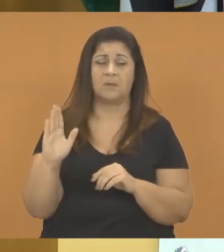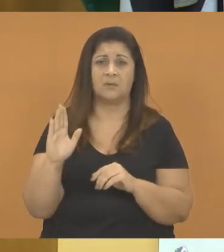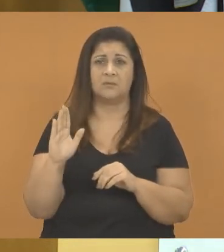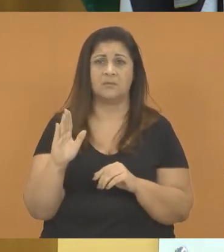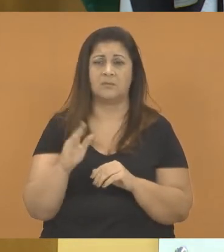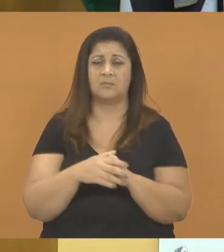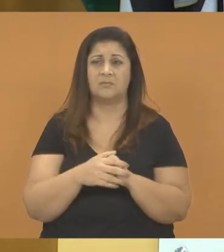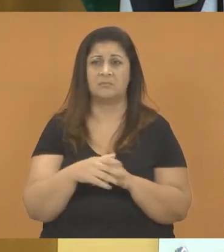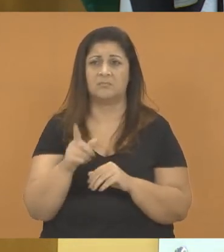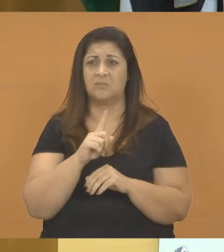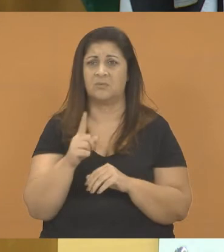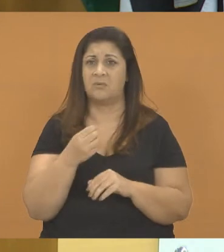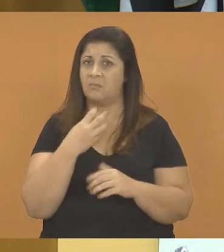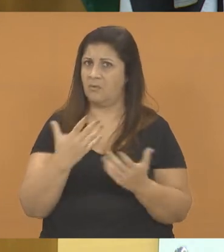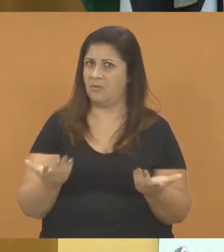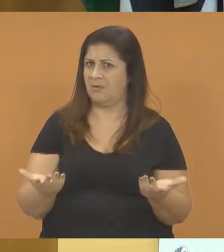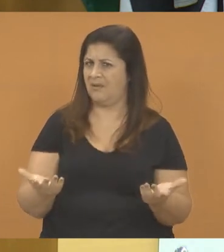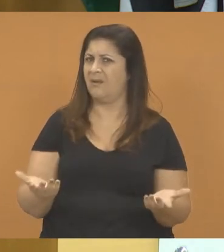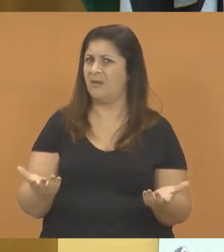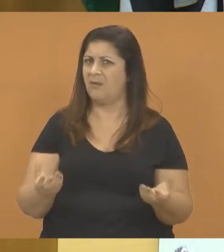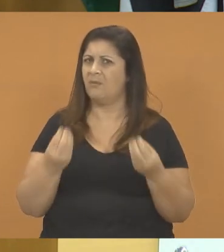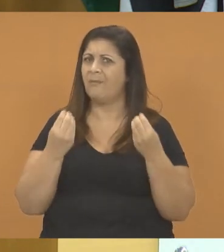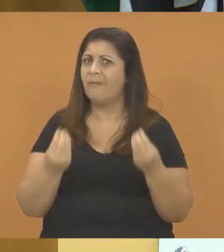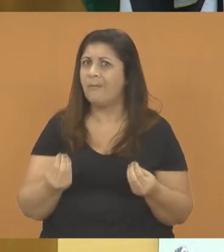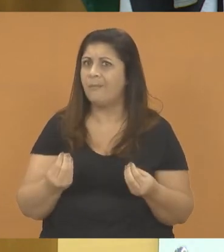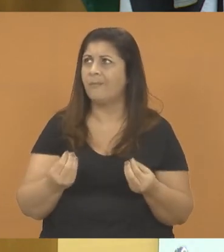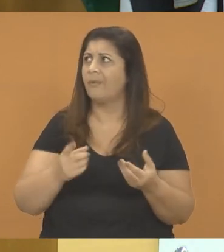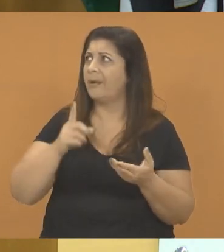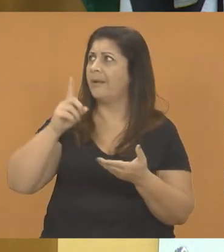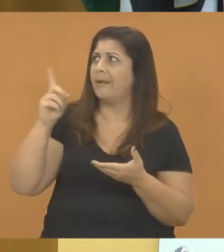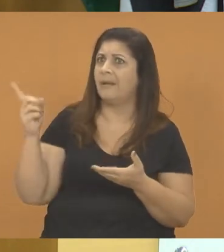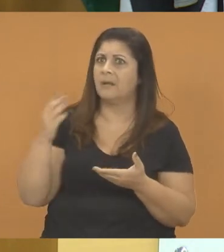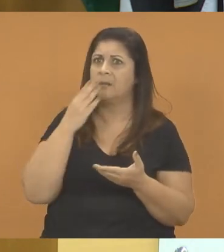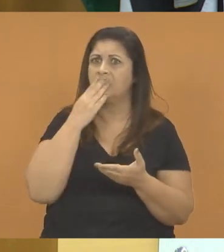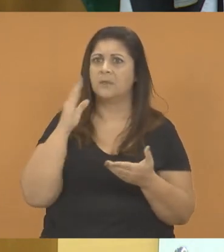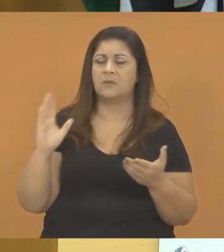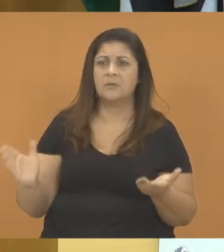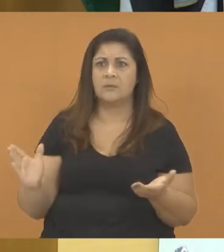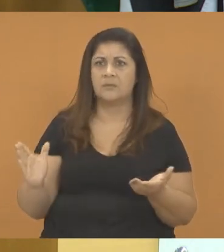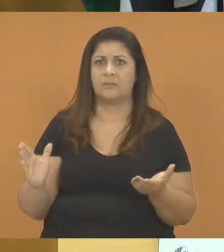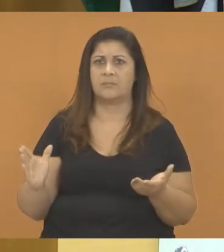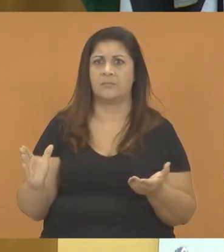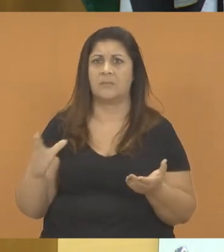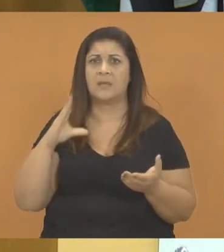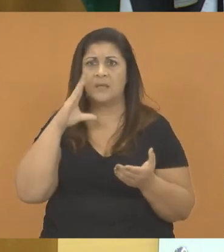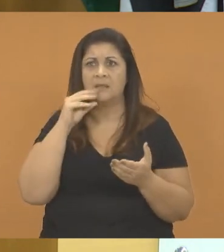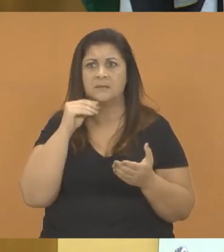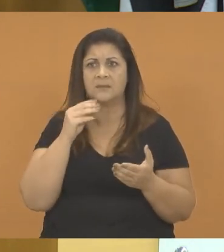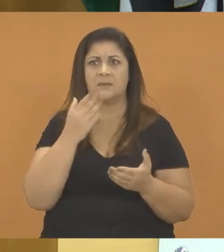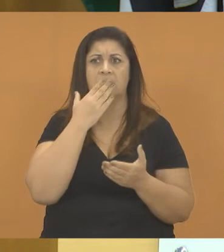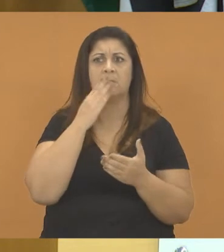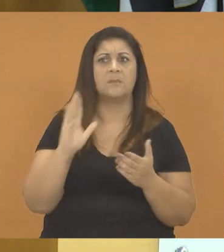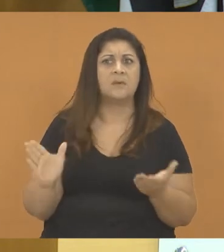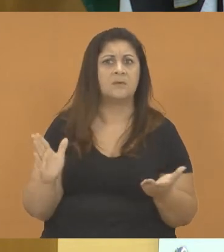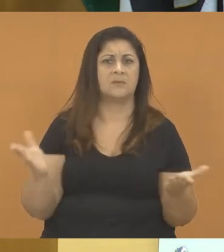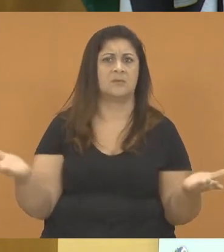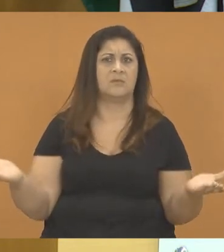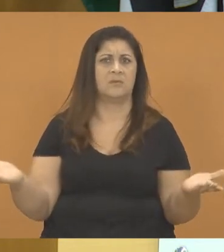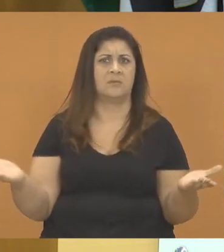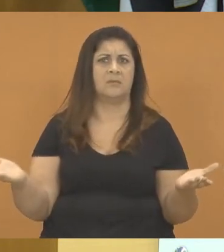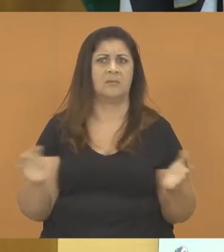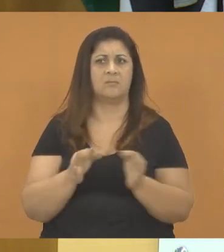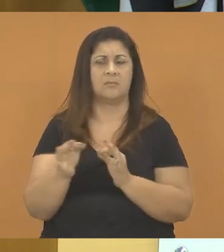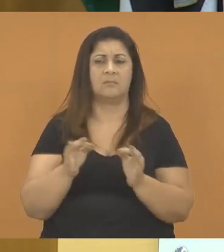não era viável por é um pedido dele a secretaria de mobilidade urbana que fez esses ofícios